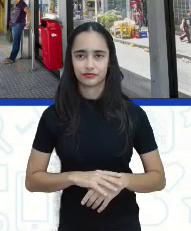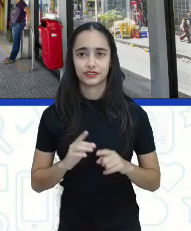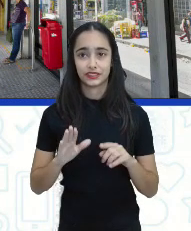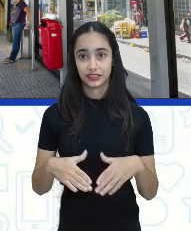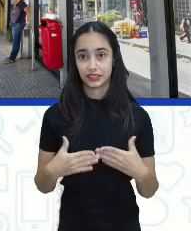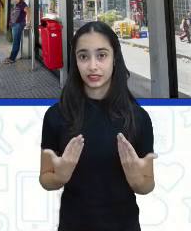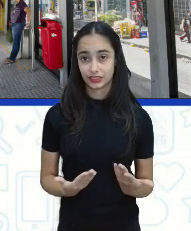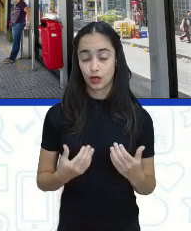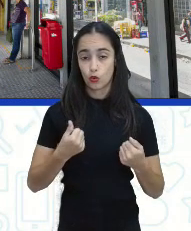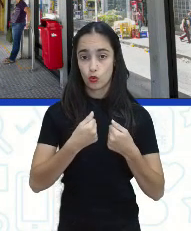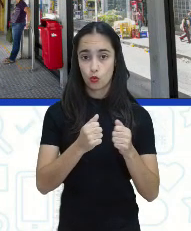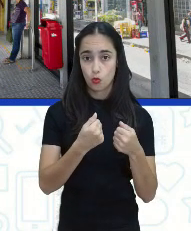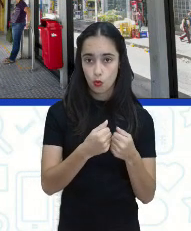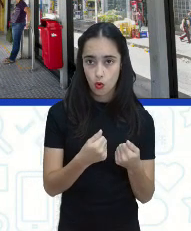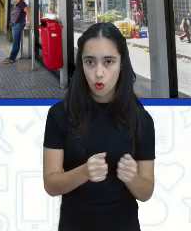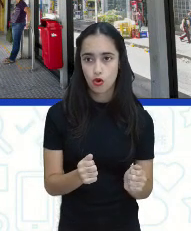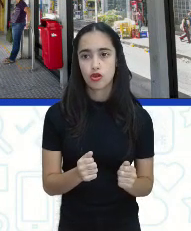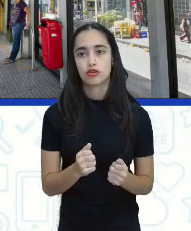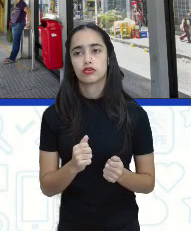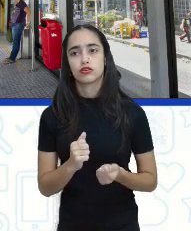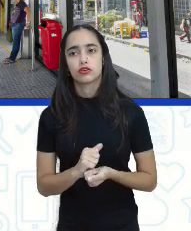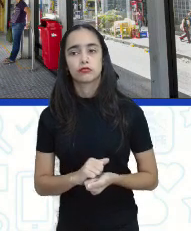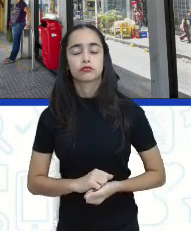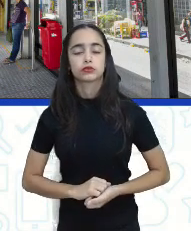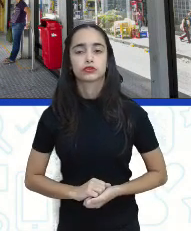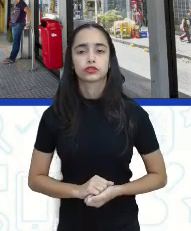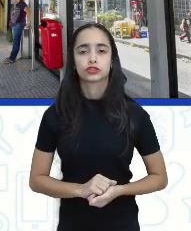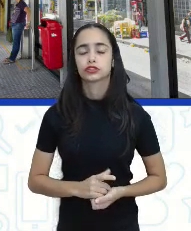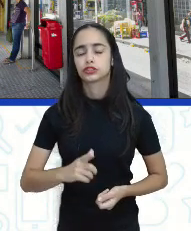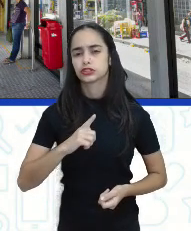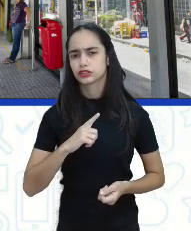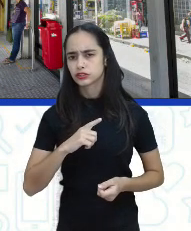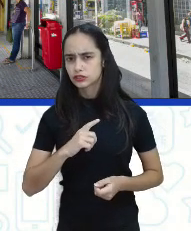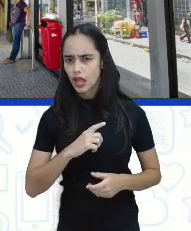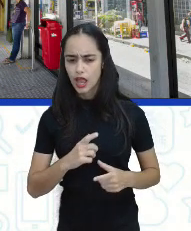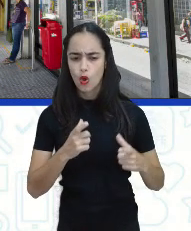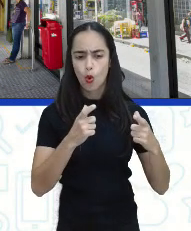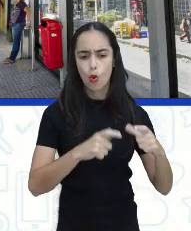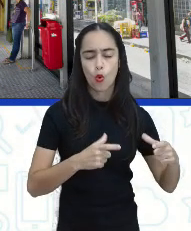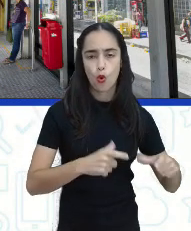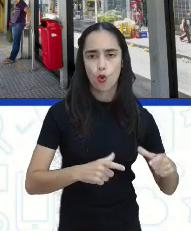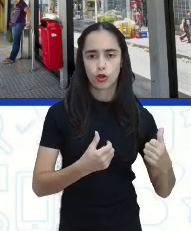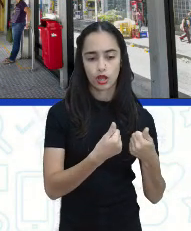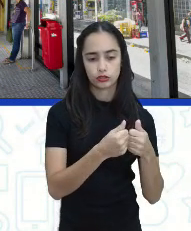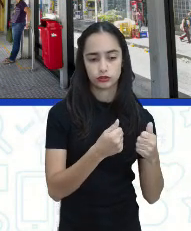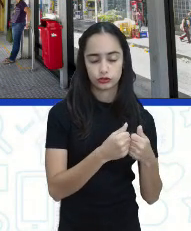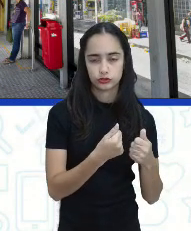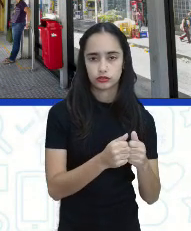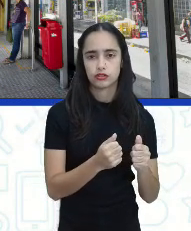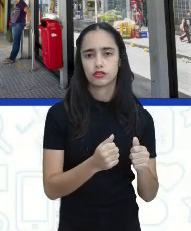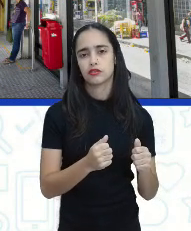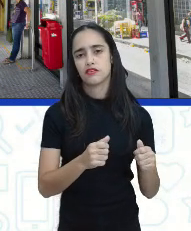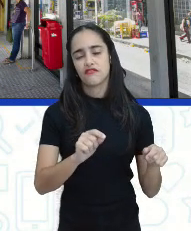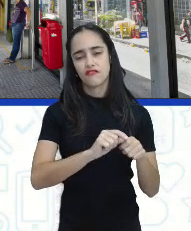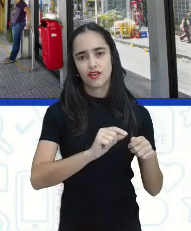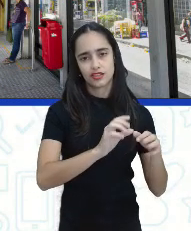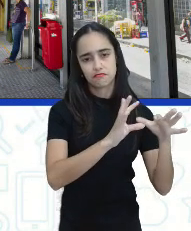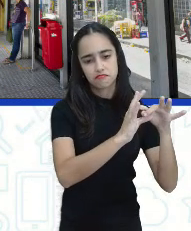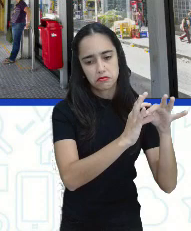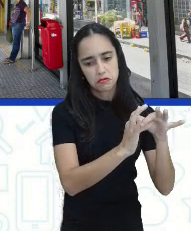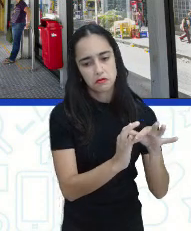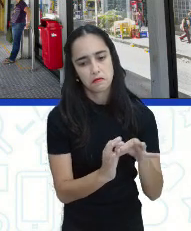ônibus, transporte urbano, né? Os terminais integrados, né? Os ônibus fazendo ligações, né?